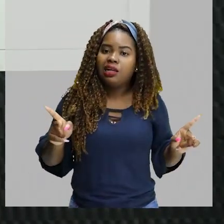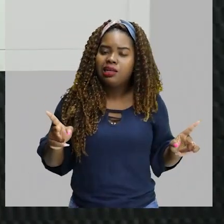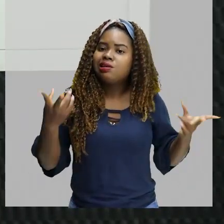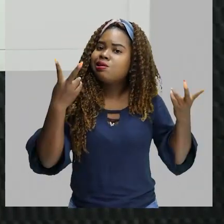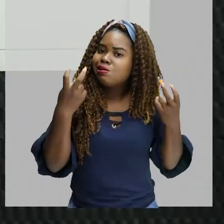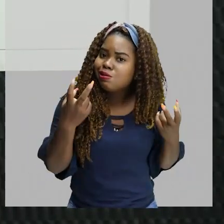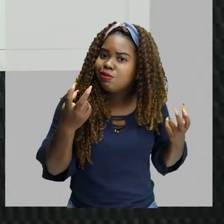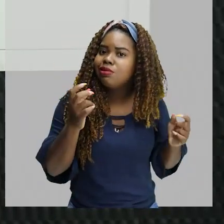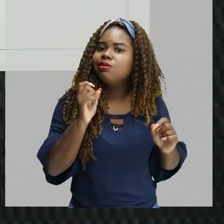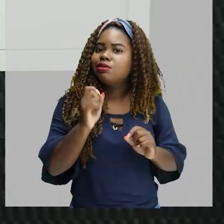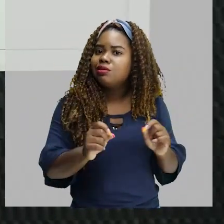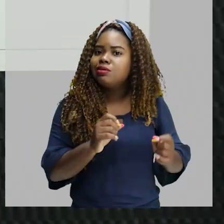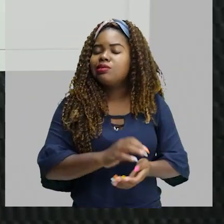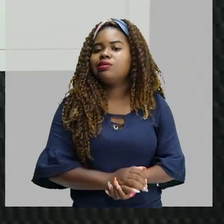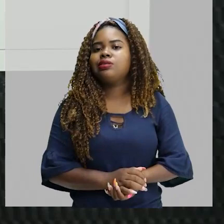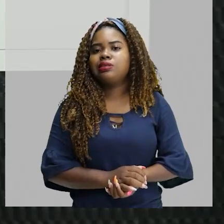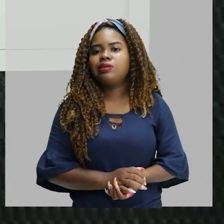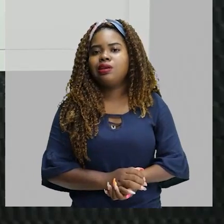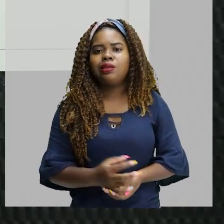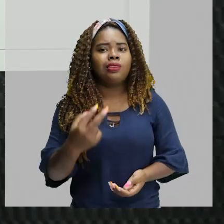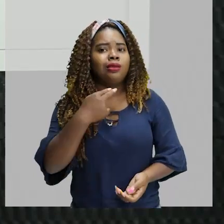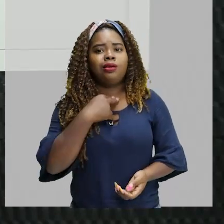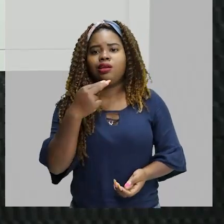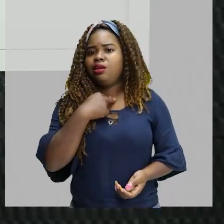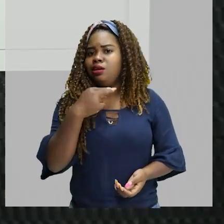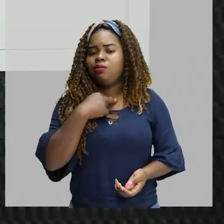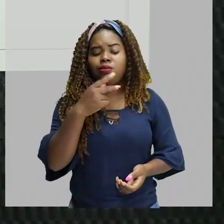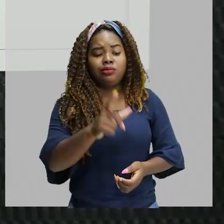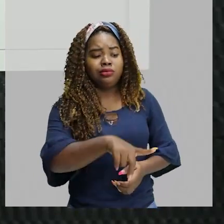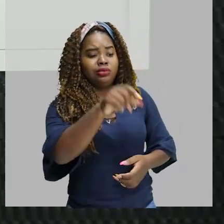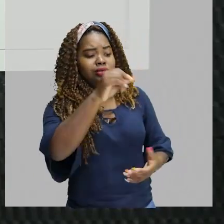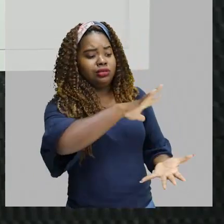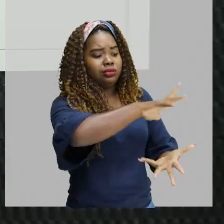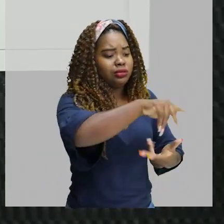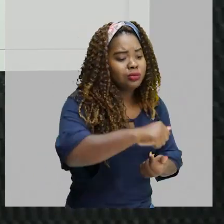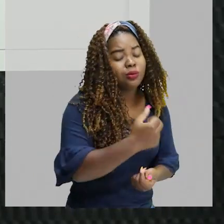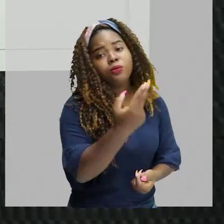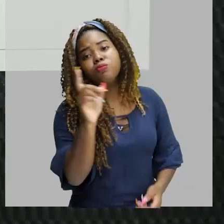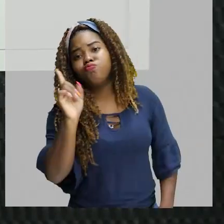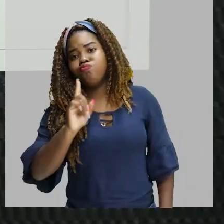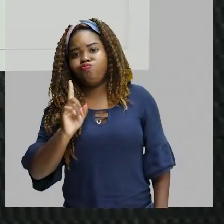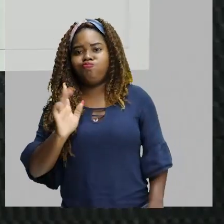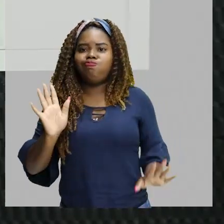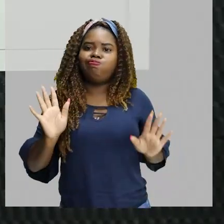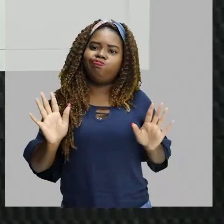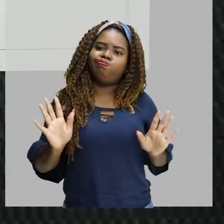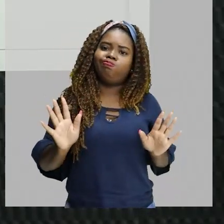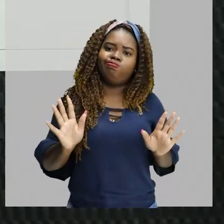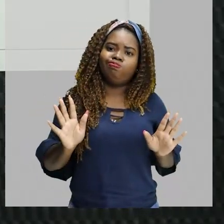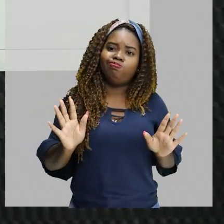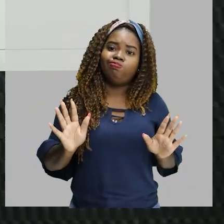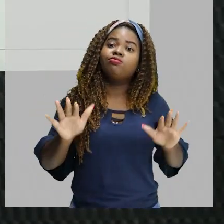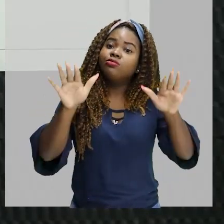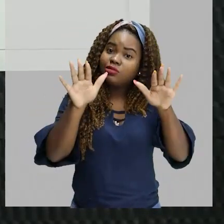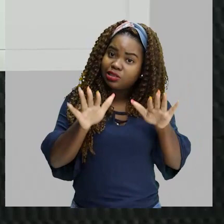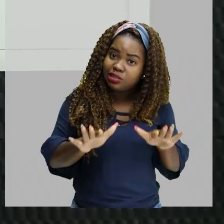perceba uma coisa, nós não podemos escolher estar no mundo ou não. Nós